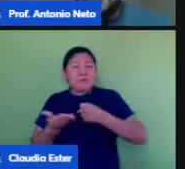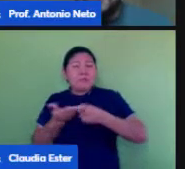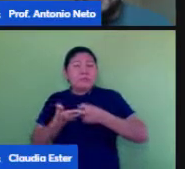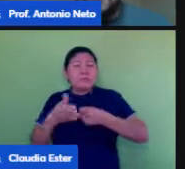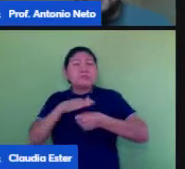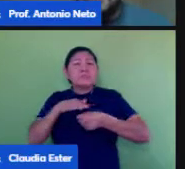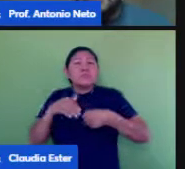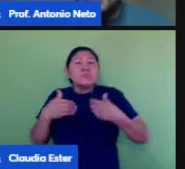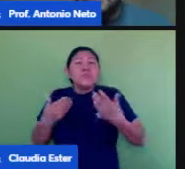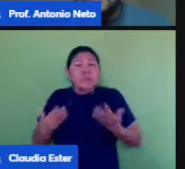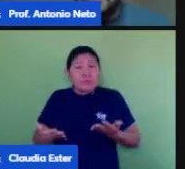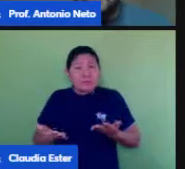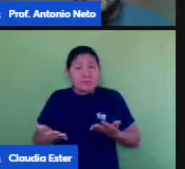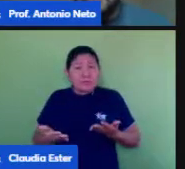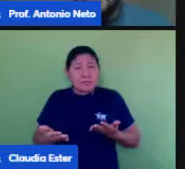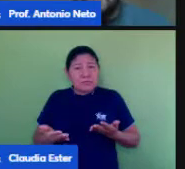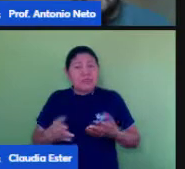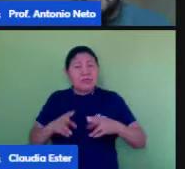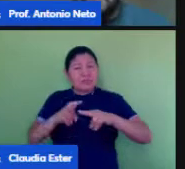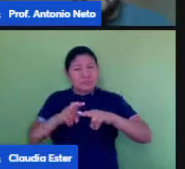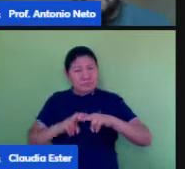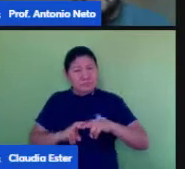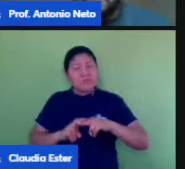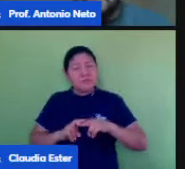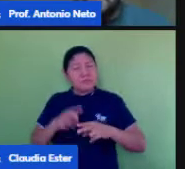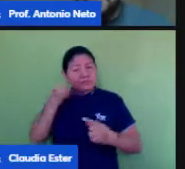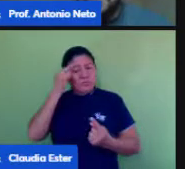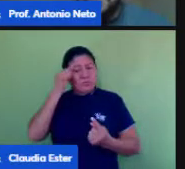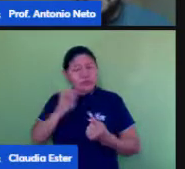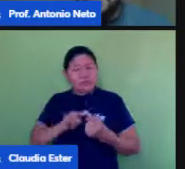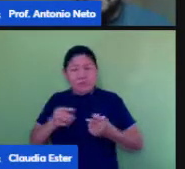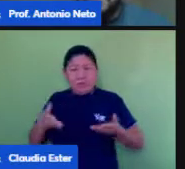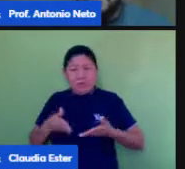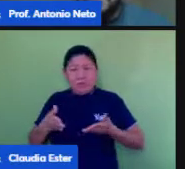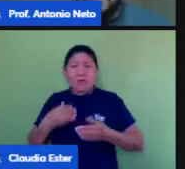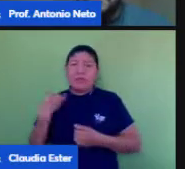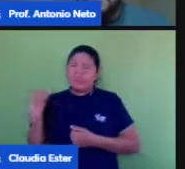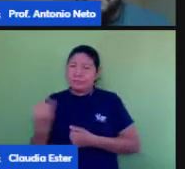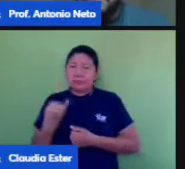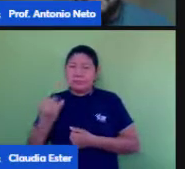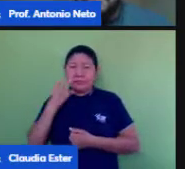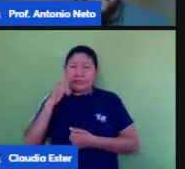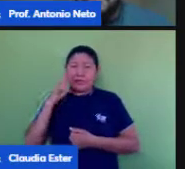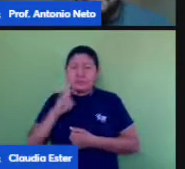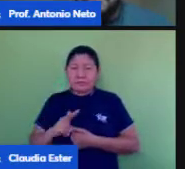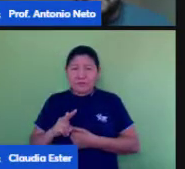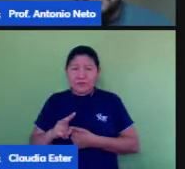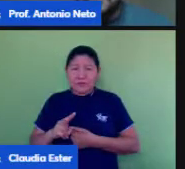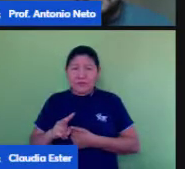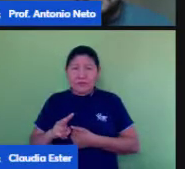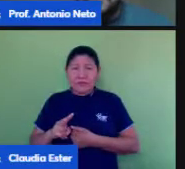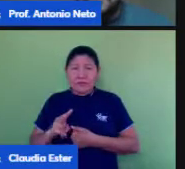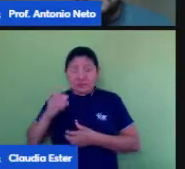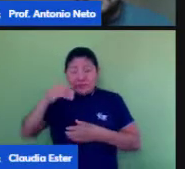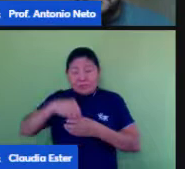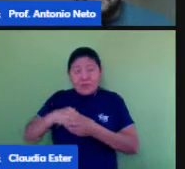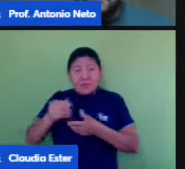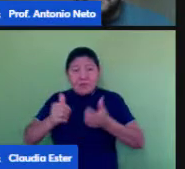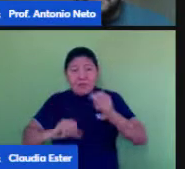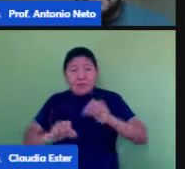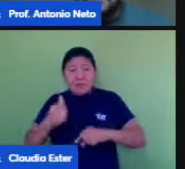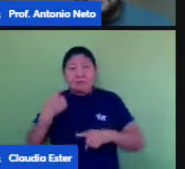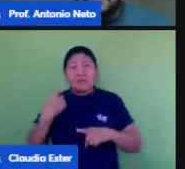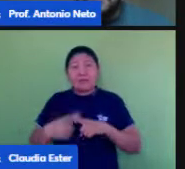que nós trouxemos esse objetivo e esse olhar dentro da avaliação? Tendo em vista que o aluno do 4º